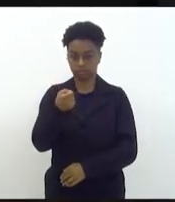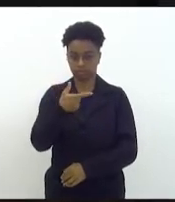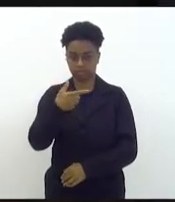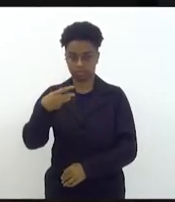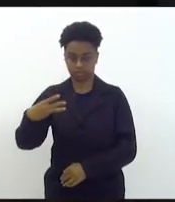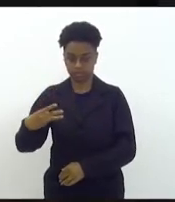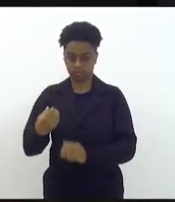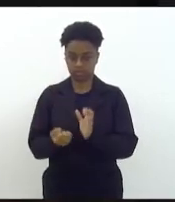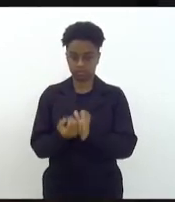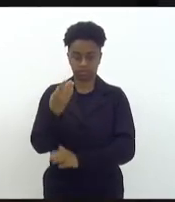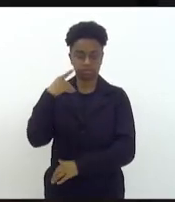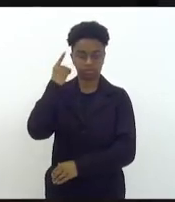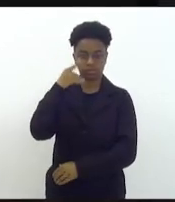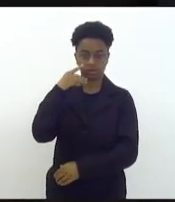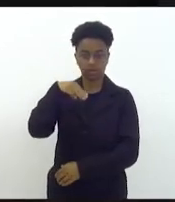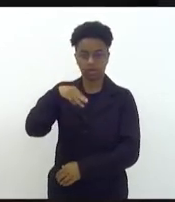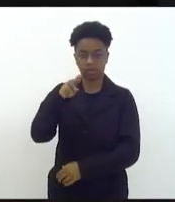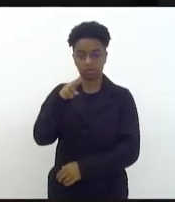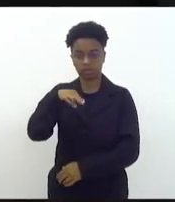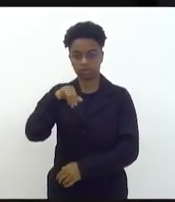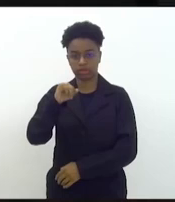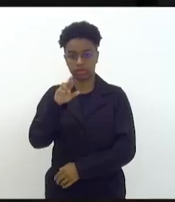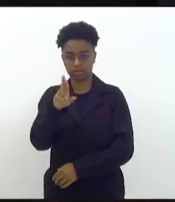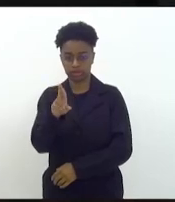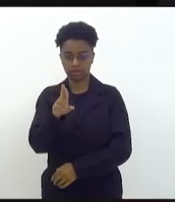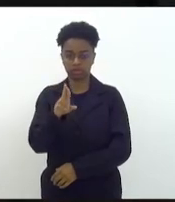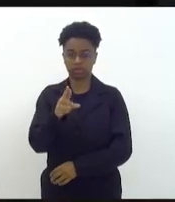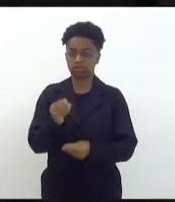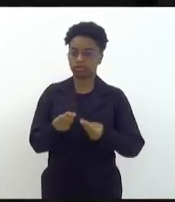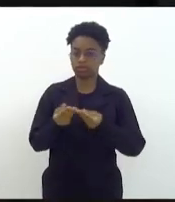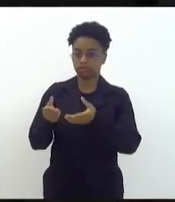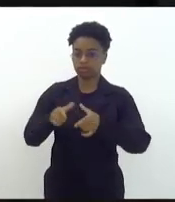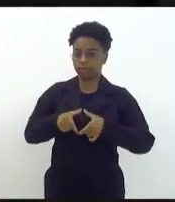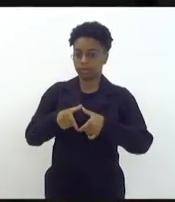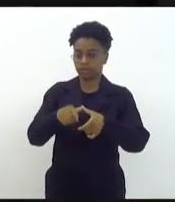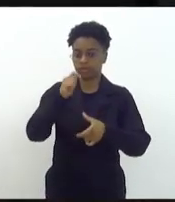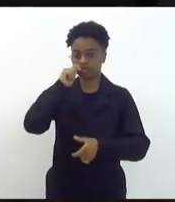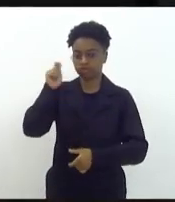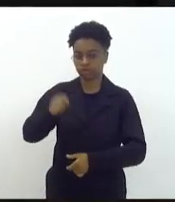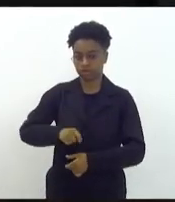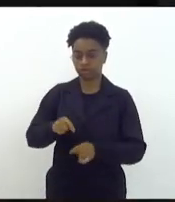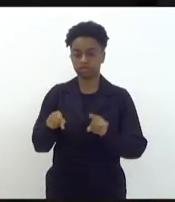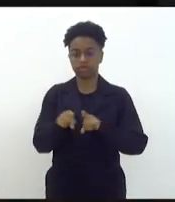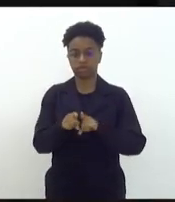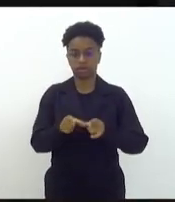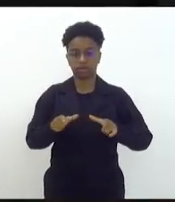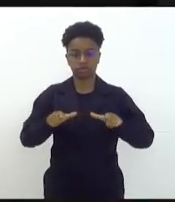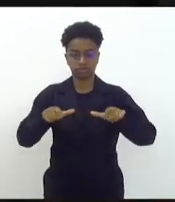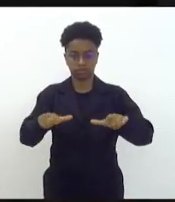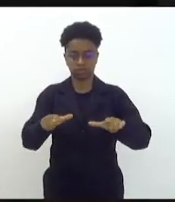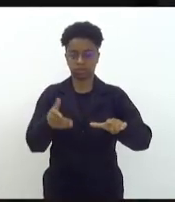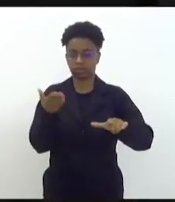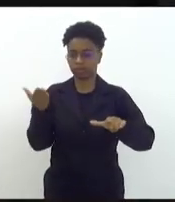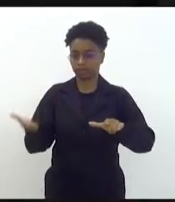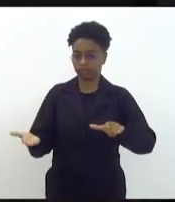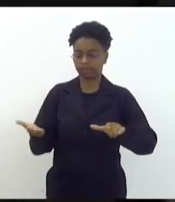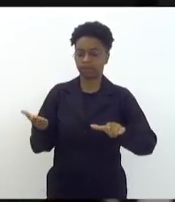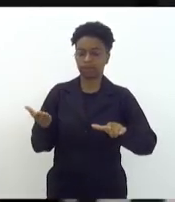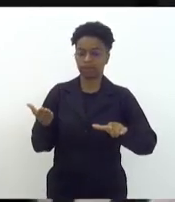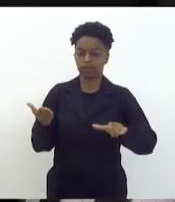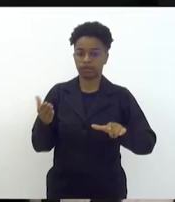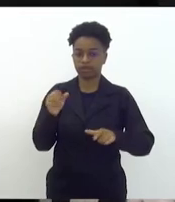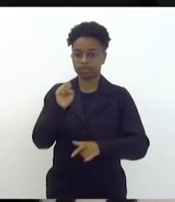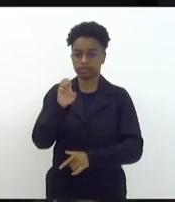de autoria deputado munir Neto que concede a medalha Tiradentes E o respectivo diploma ilustríssimo senhor